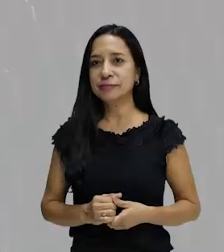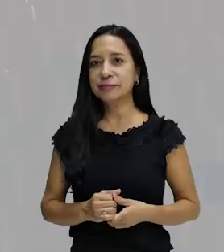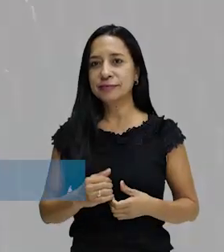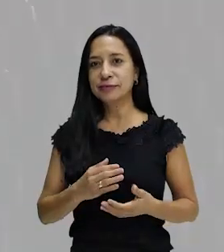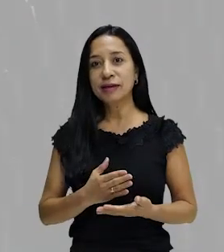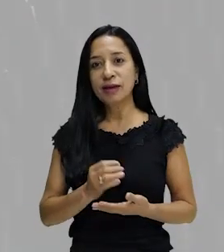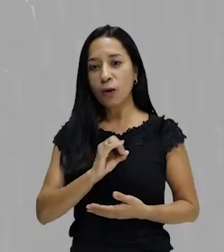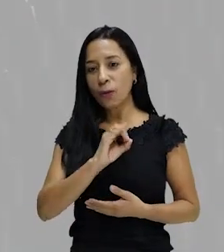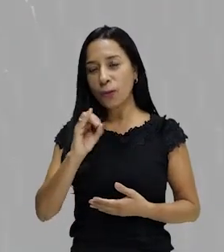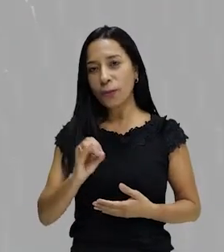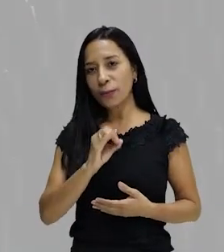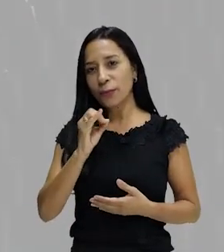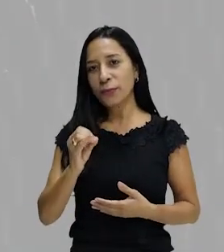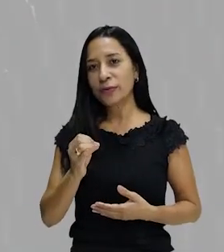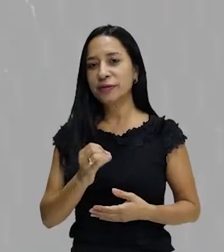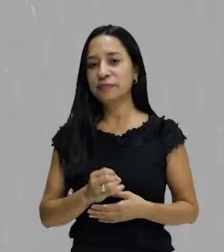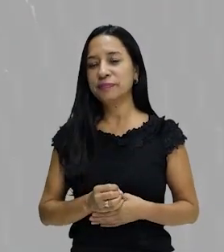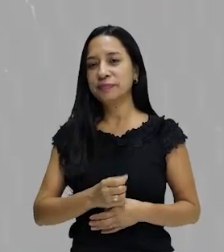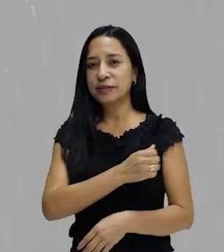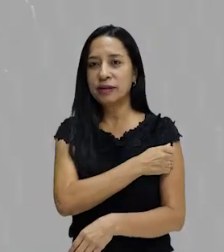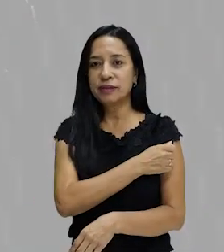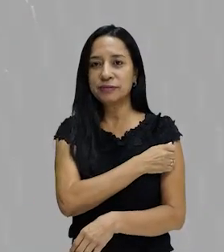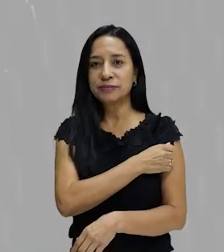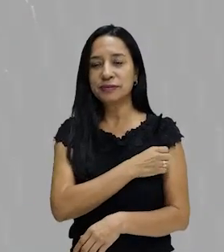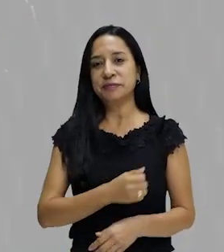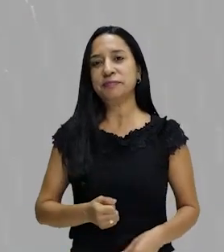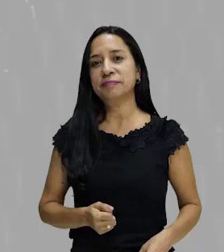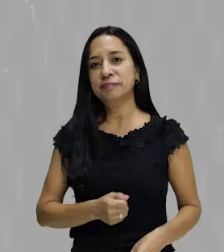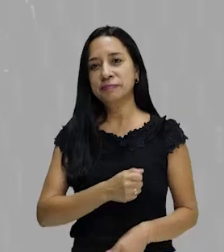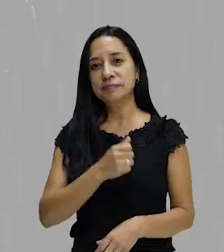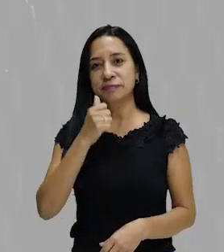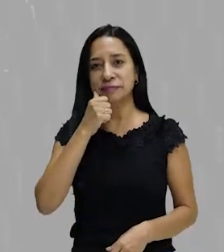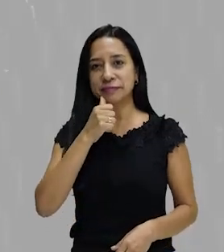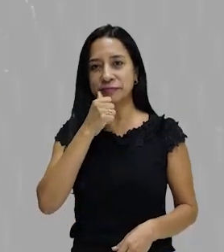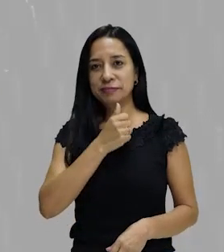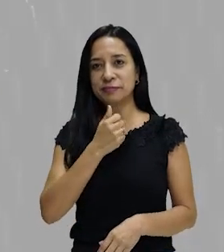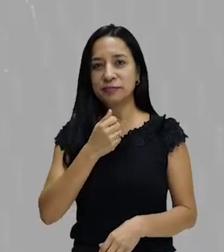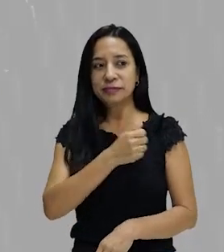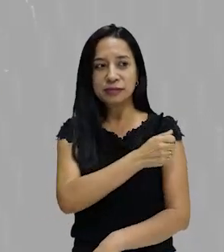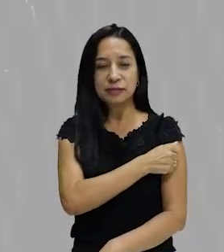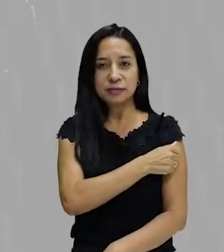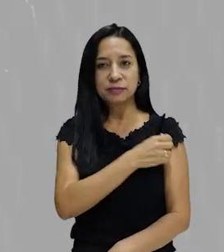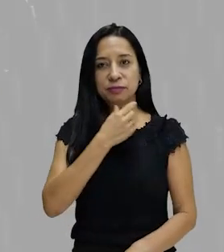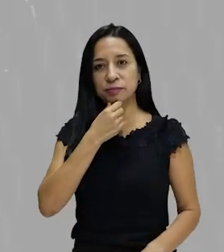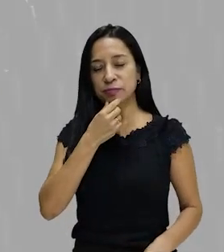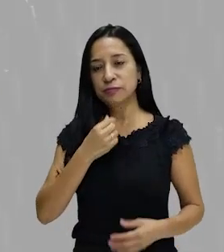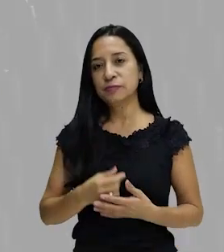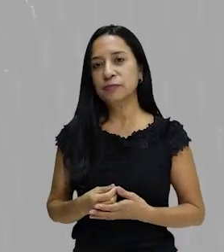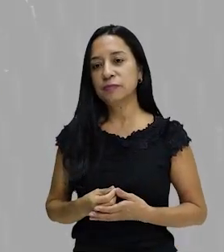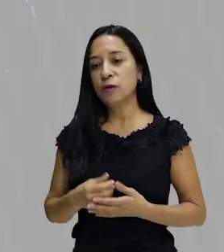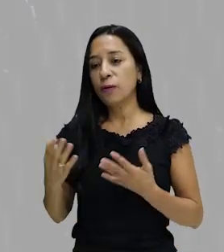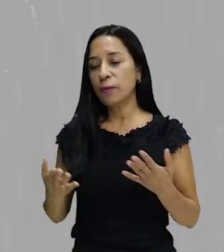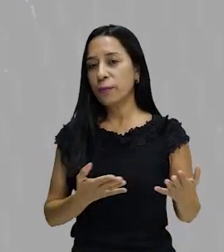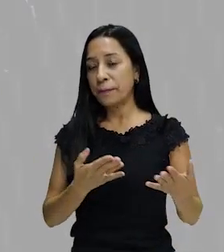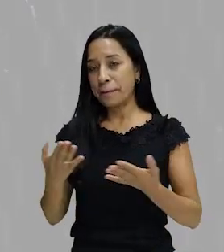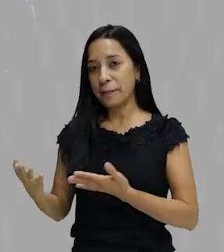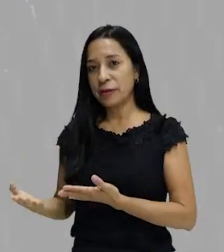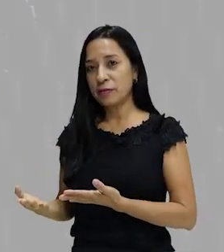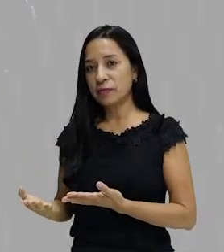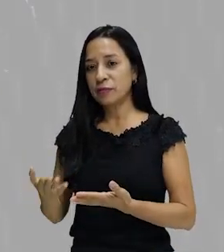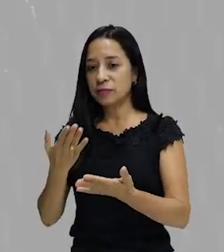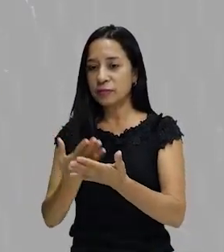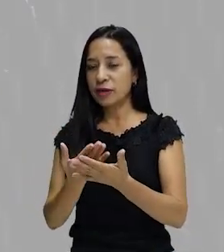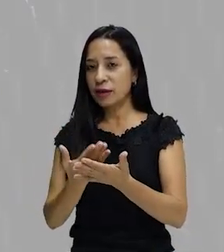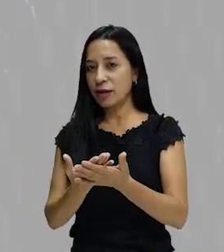Olá, aluna. Olá, aluno. Bem-vindo a mais uma aula de física aqui pela plataforma Gonçalves Dias, né? E